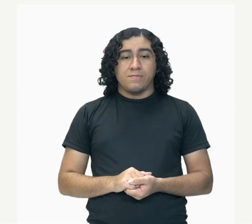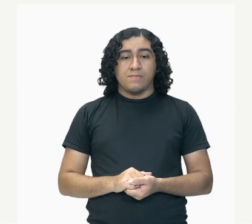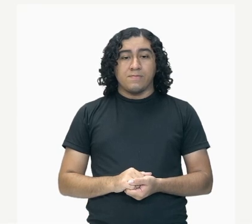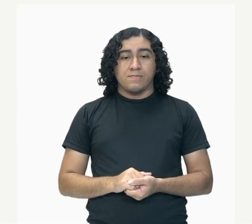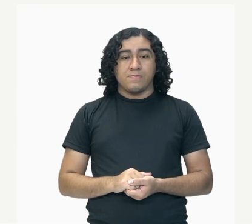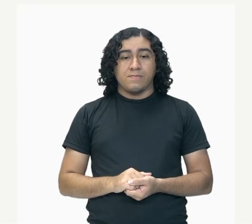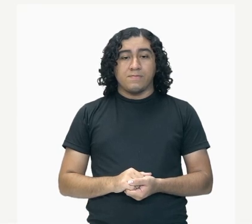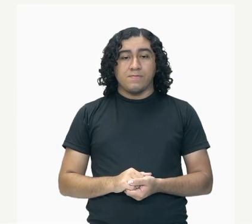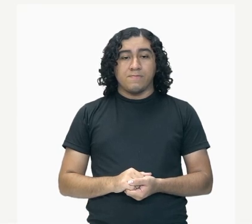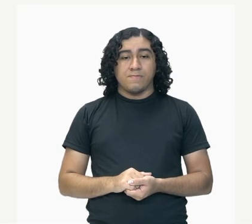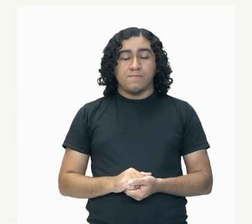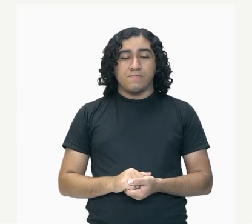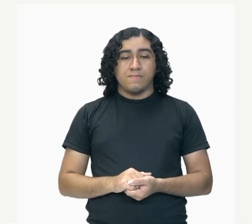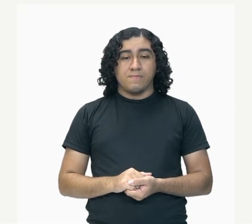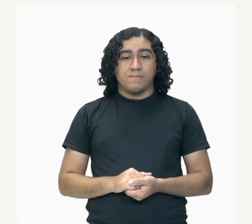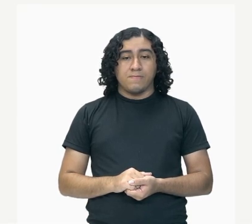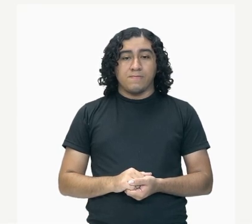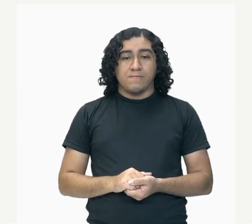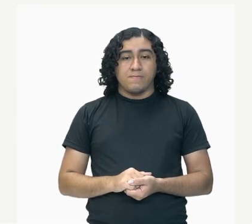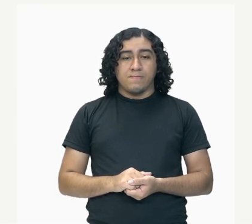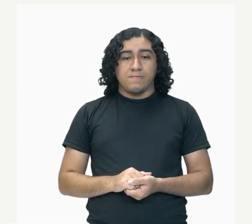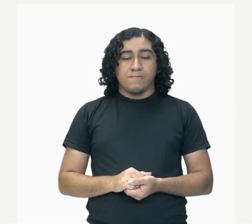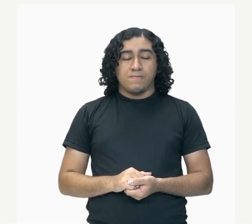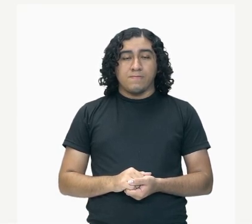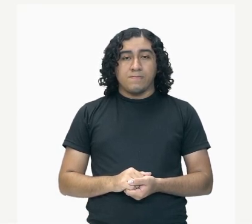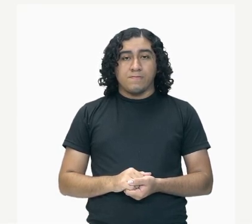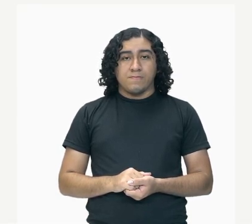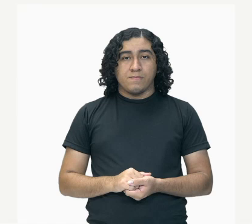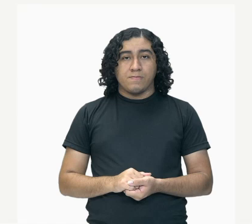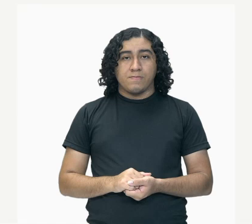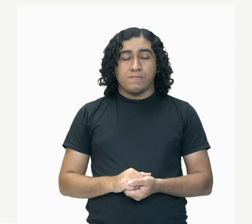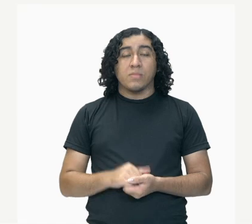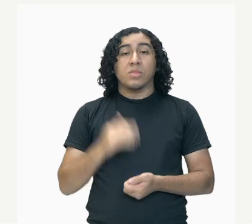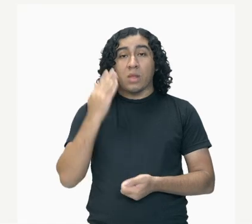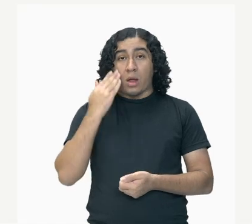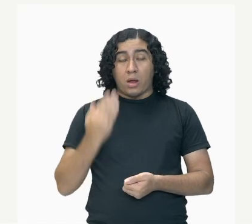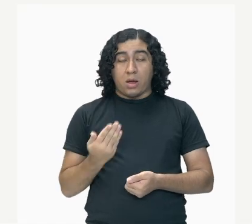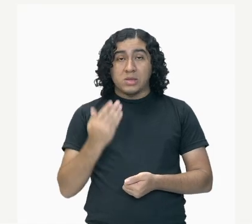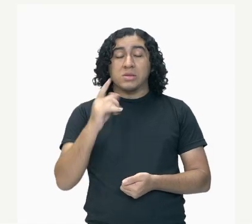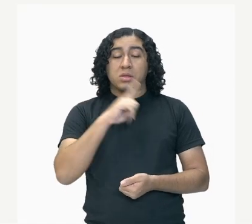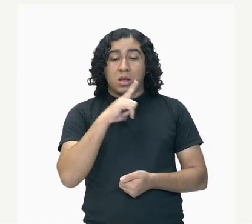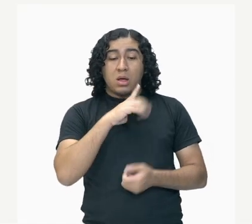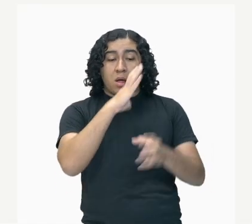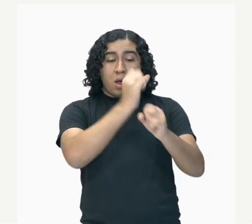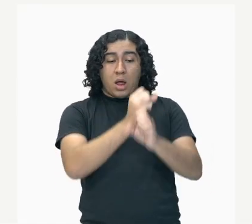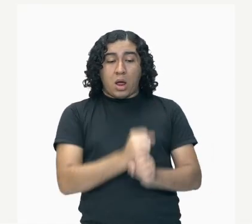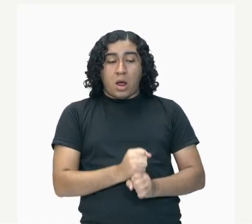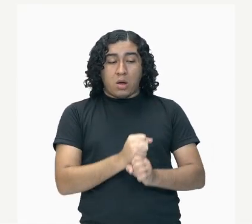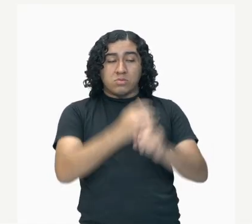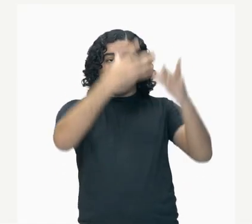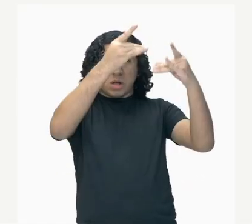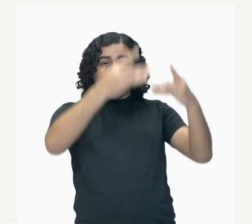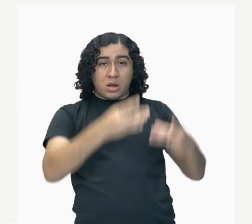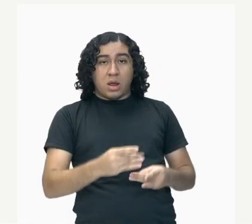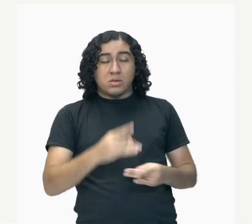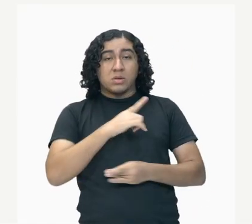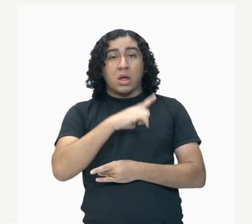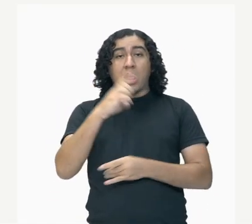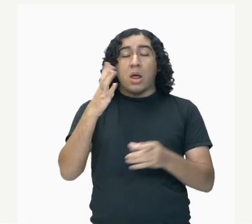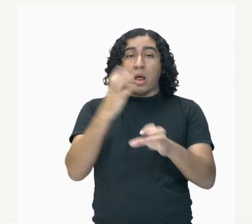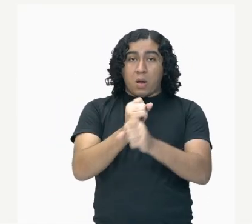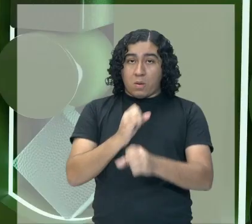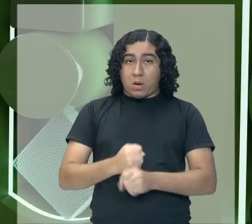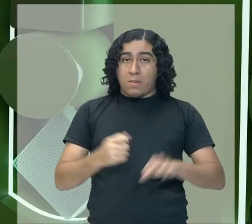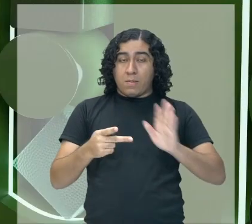aí está a forma com que nós calculamos a velocidade de propagação da